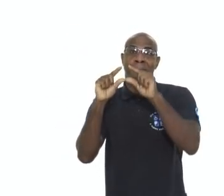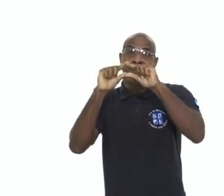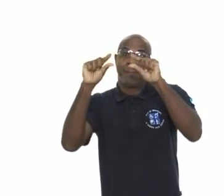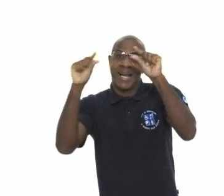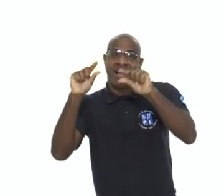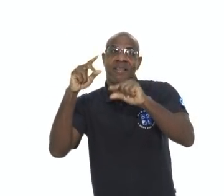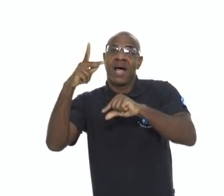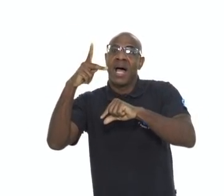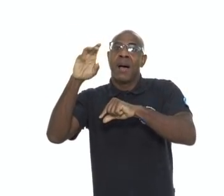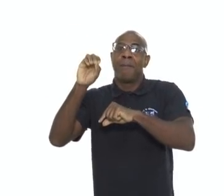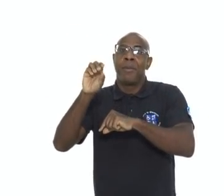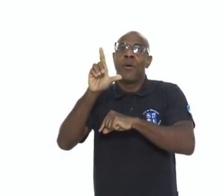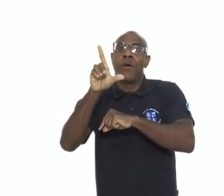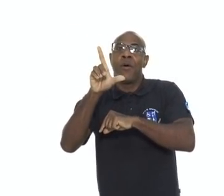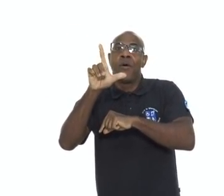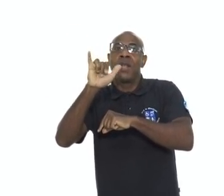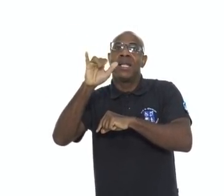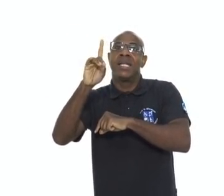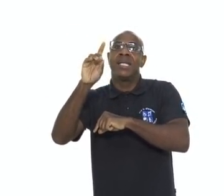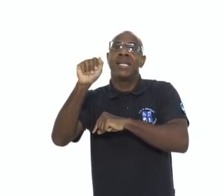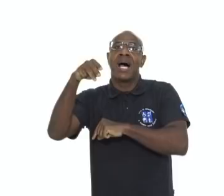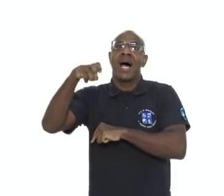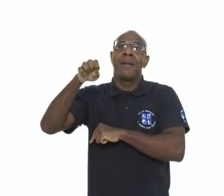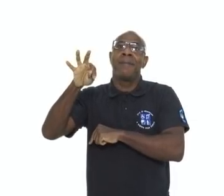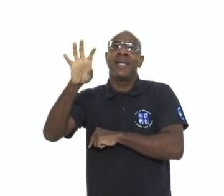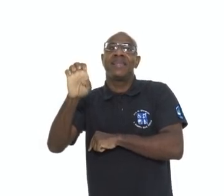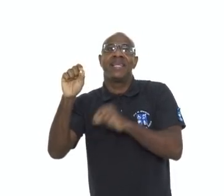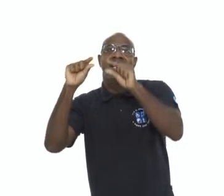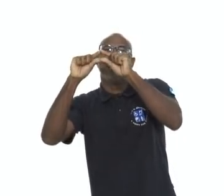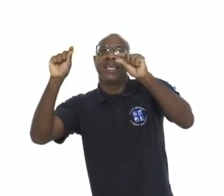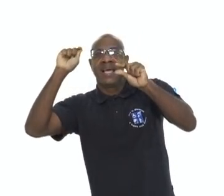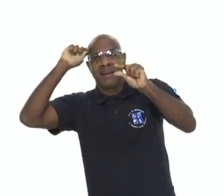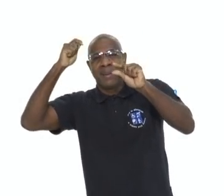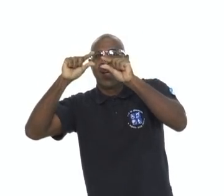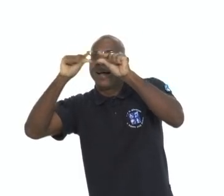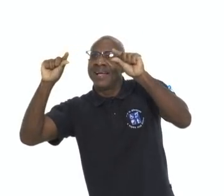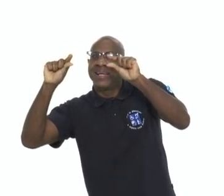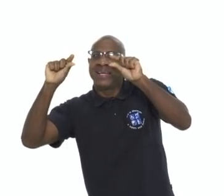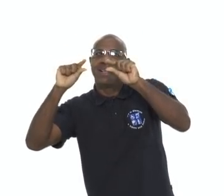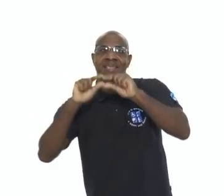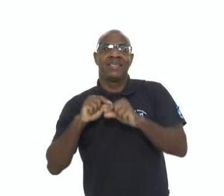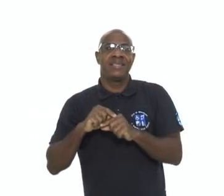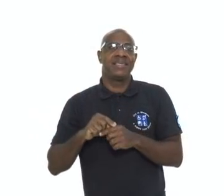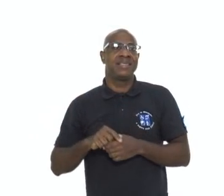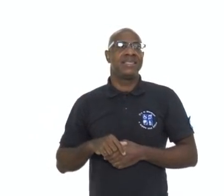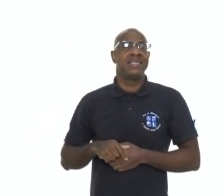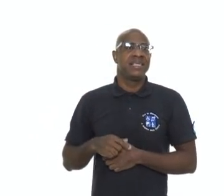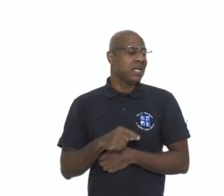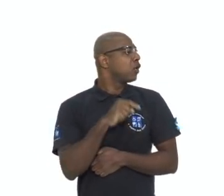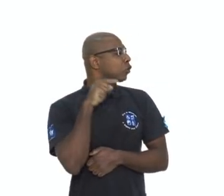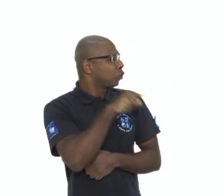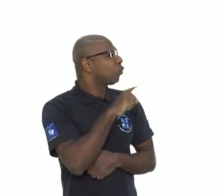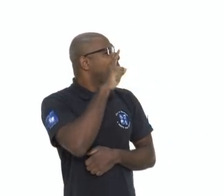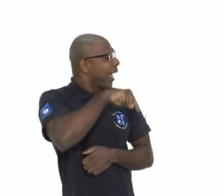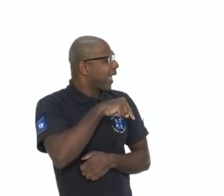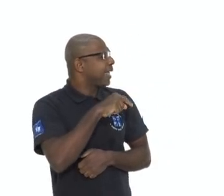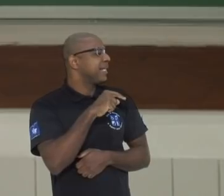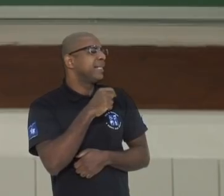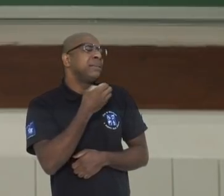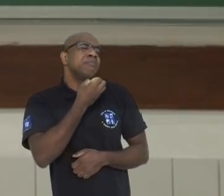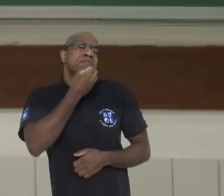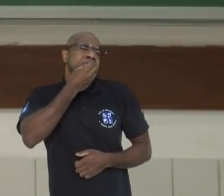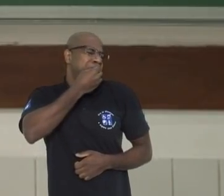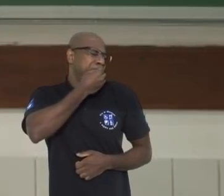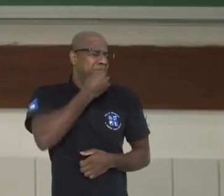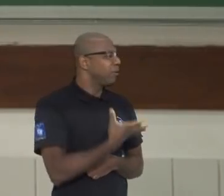polidamente e quando ele diz ali para a raposa, tu és bem bonita. O que isso